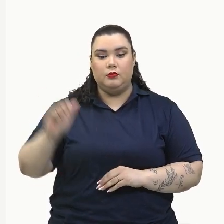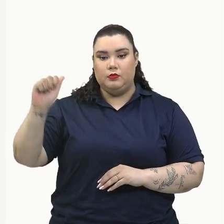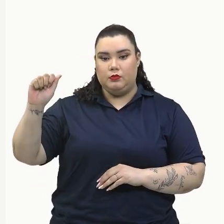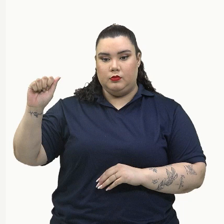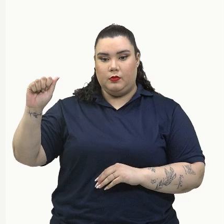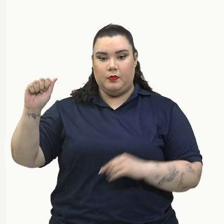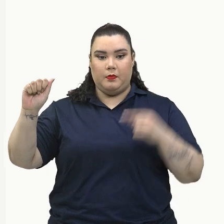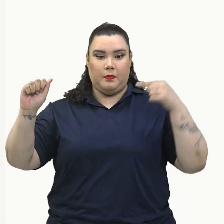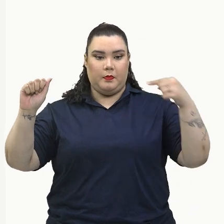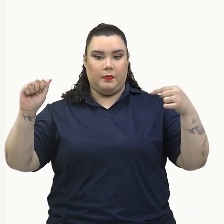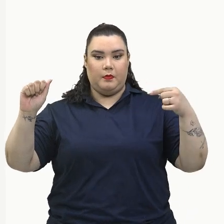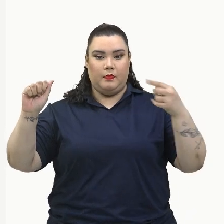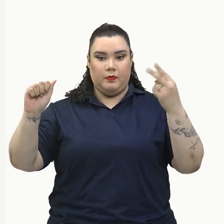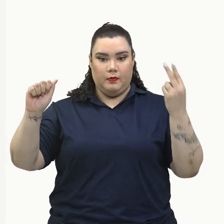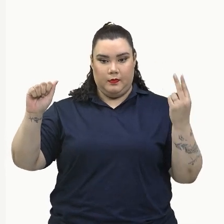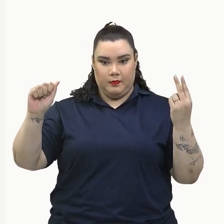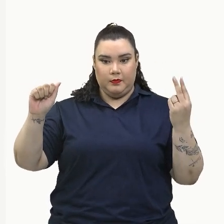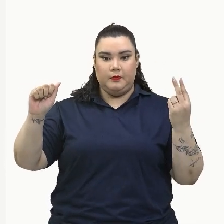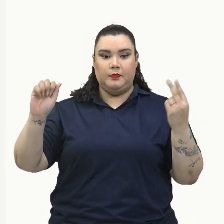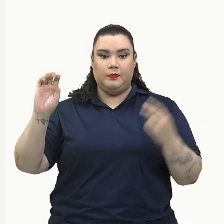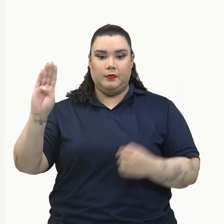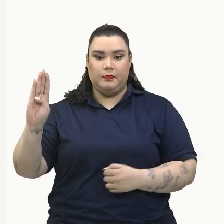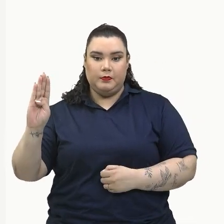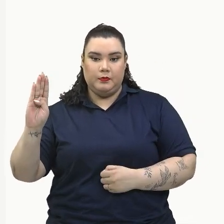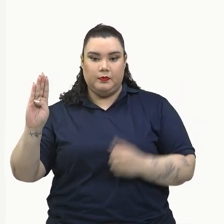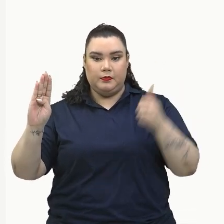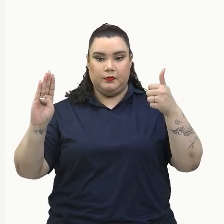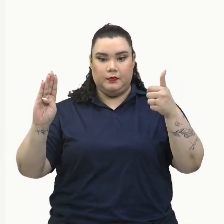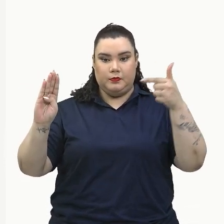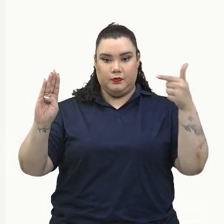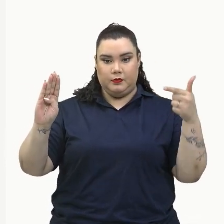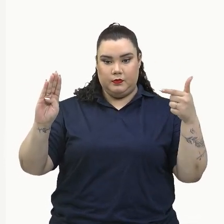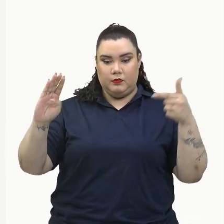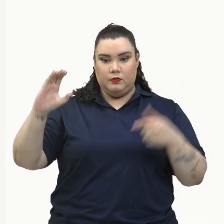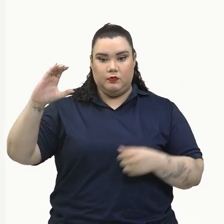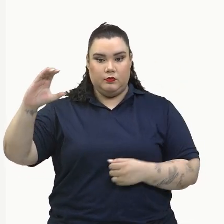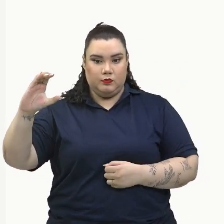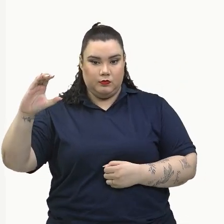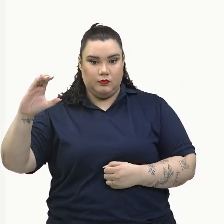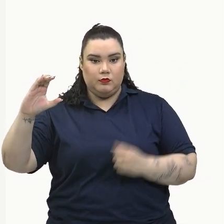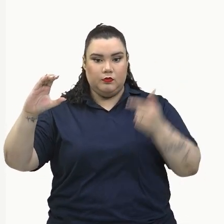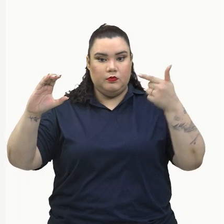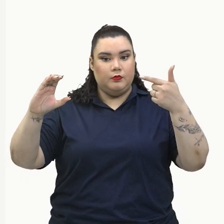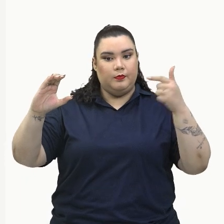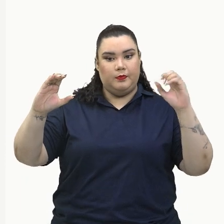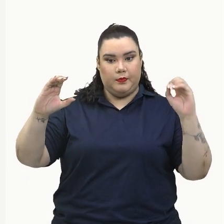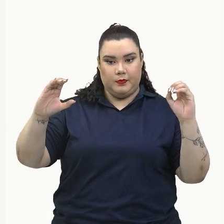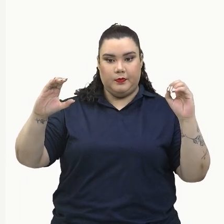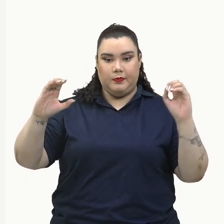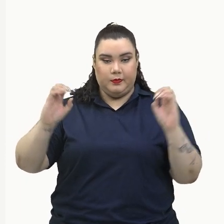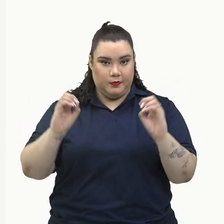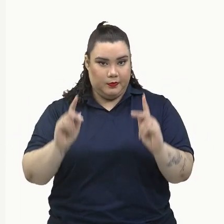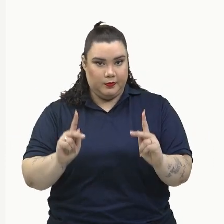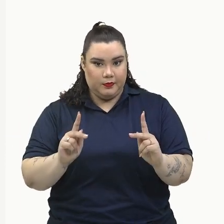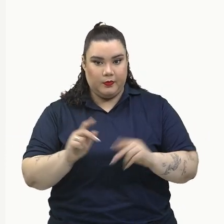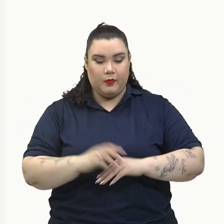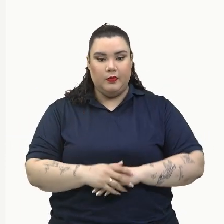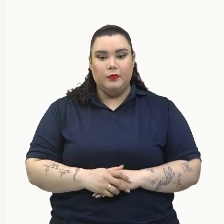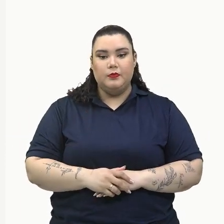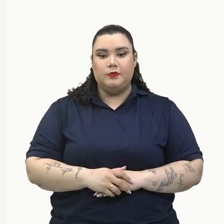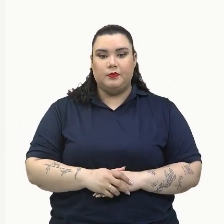A igual a menos 2, B igual a 12 e C igual a 20. Muito